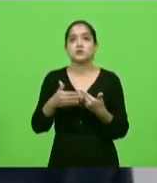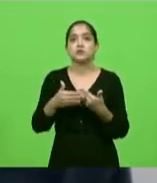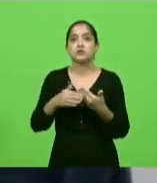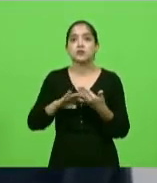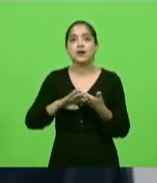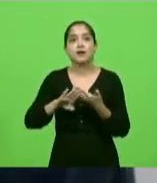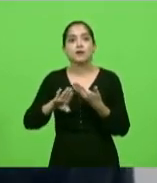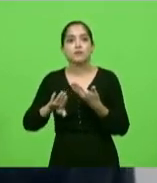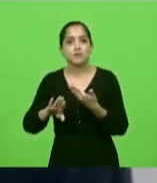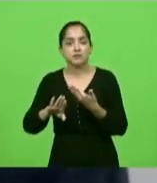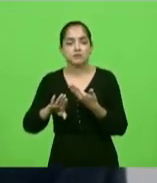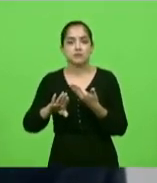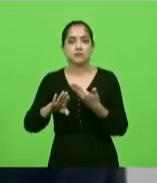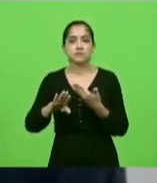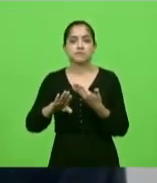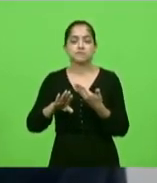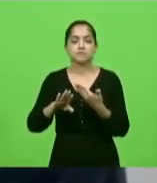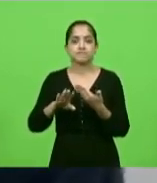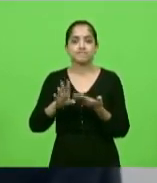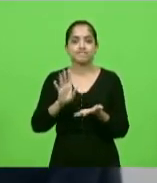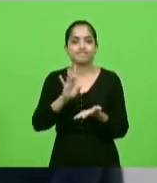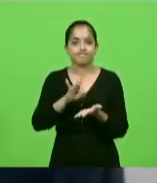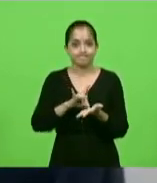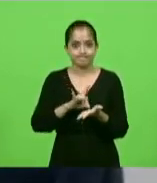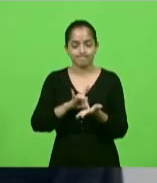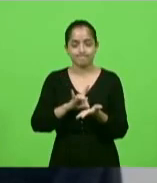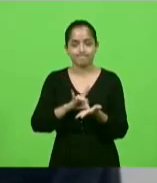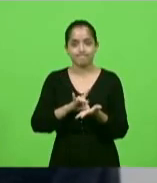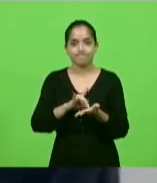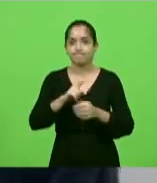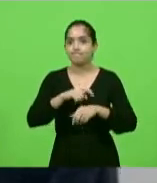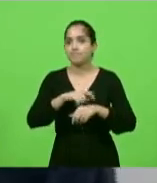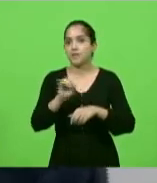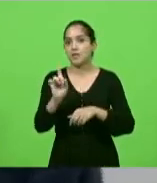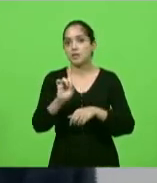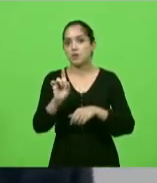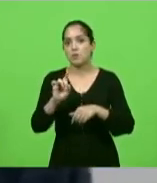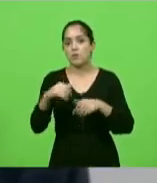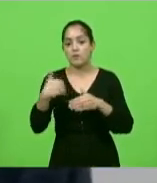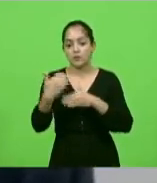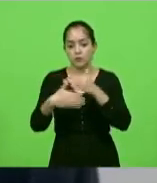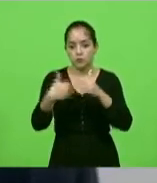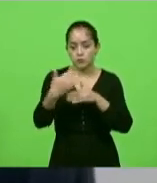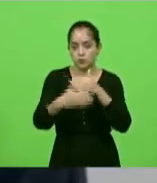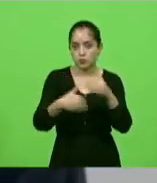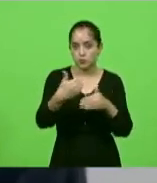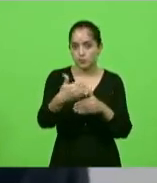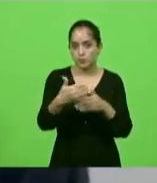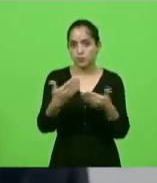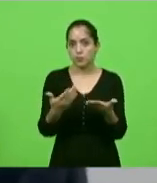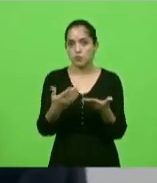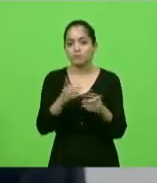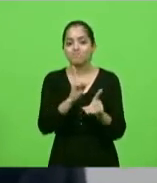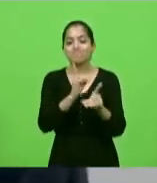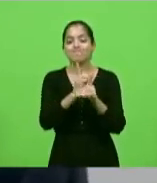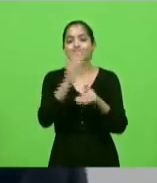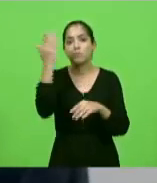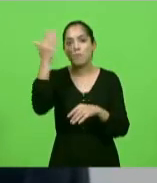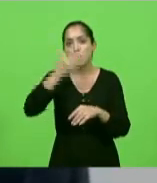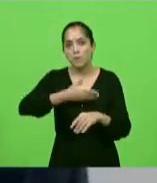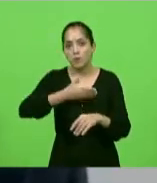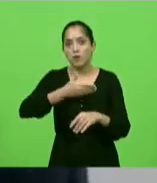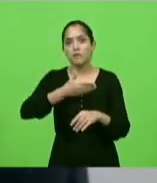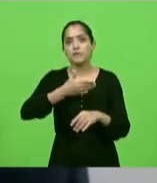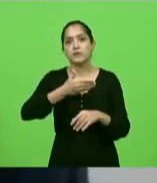a teoria do domínio do fato, porque em nenhum momento de todo o processado encontrou-se provas